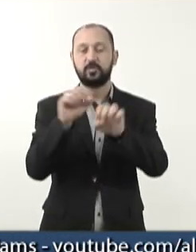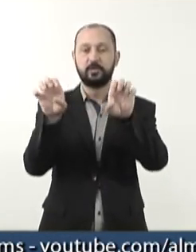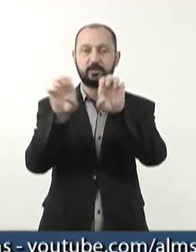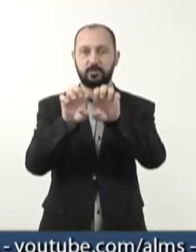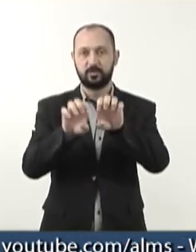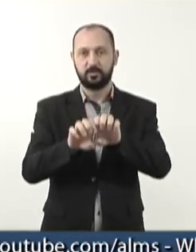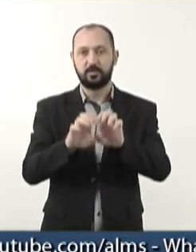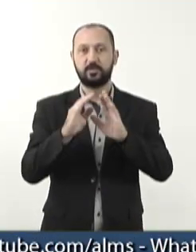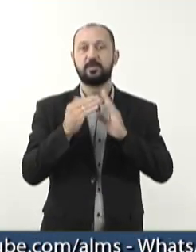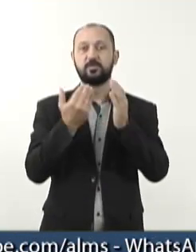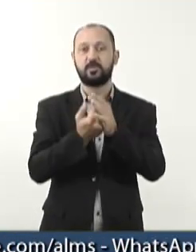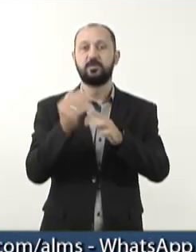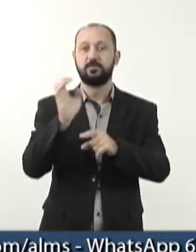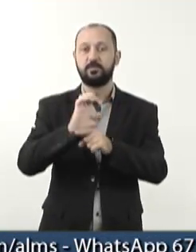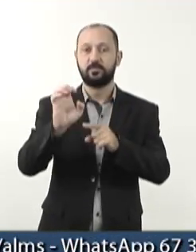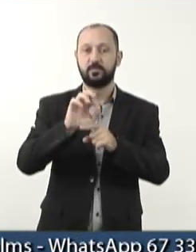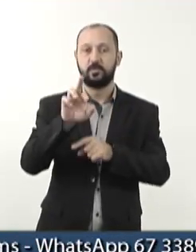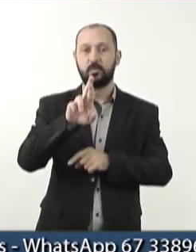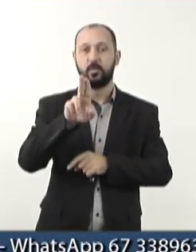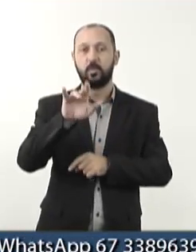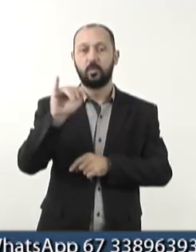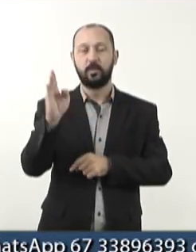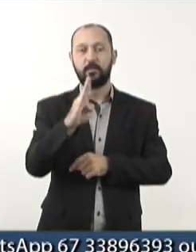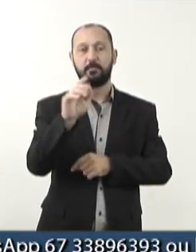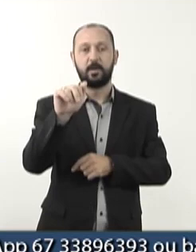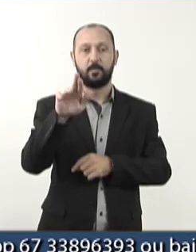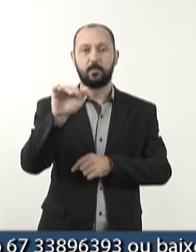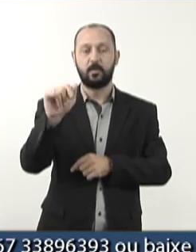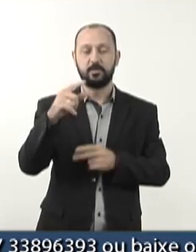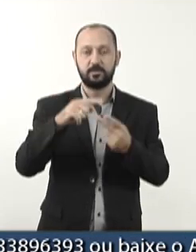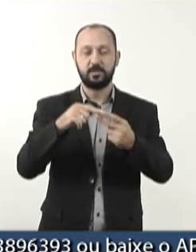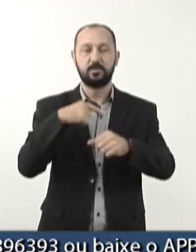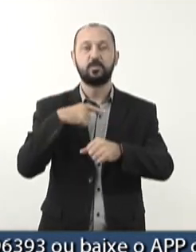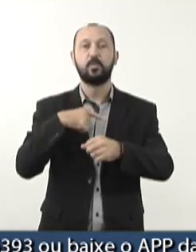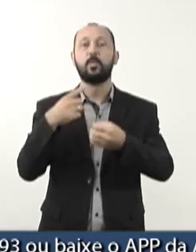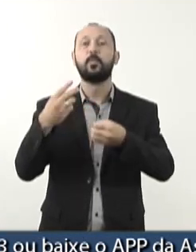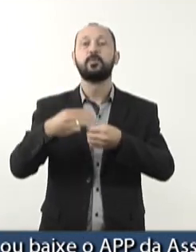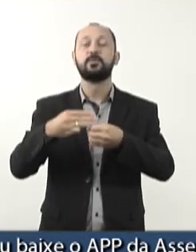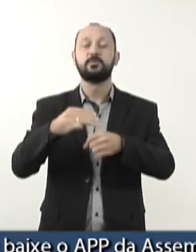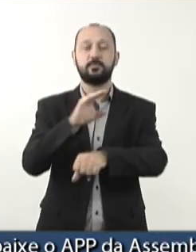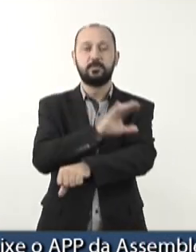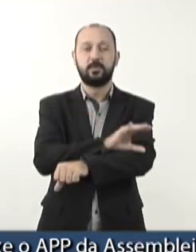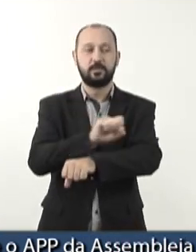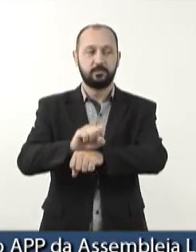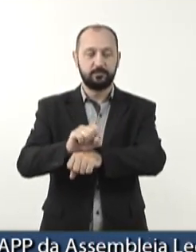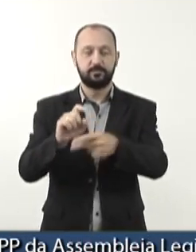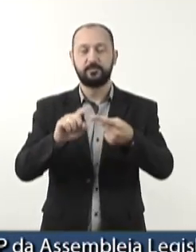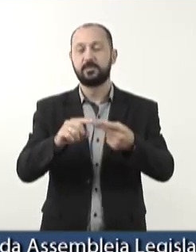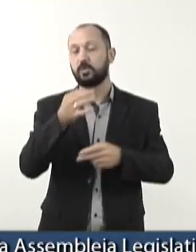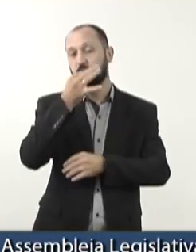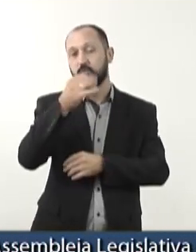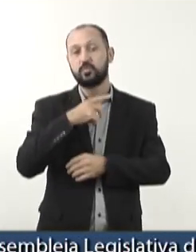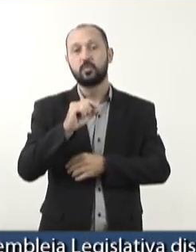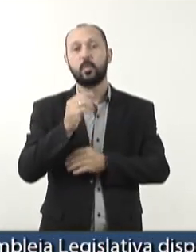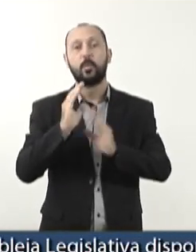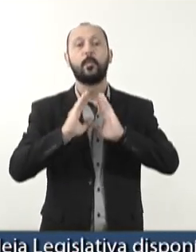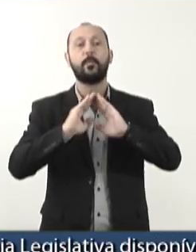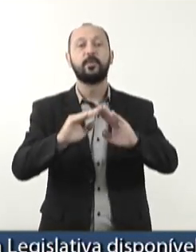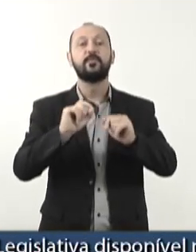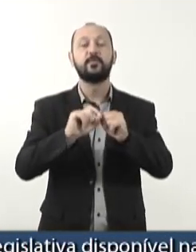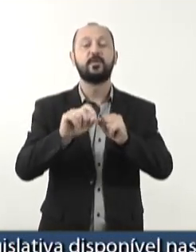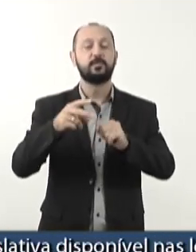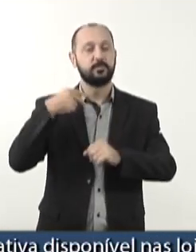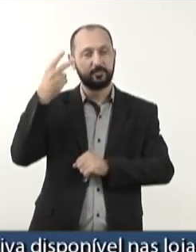estrutural da Escola Estadual Rui Barbosa, no município de Cacelândia. A presente indicação atende um pedido formulado